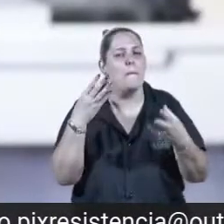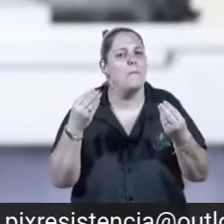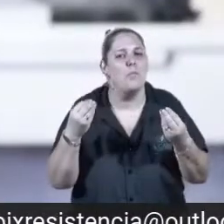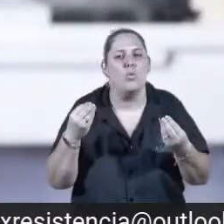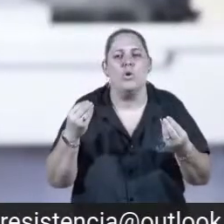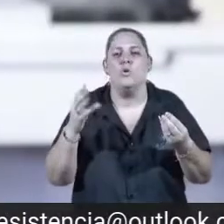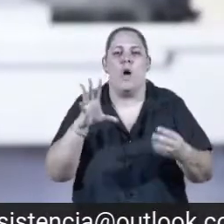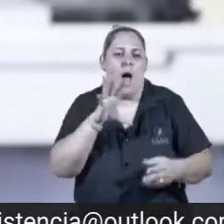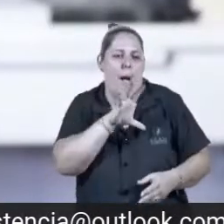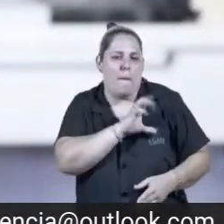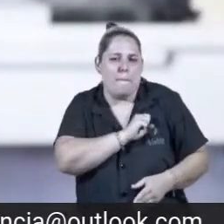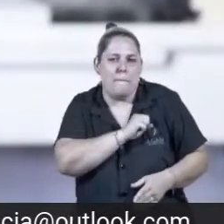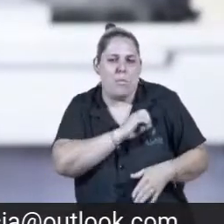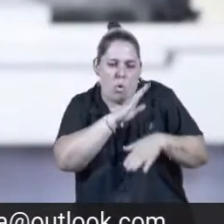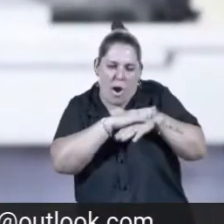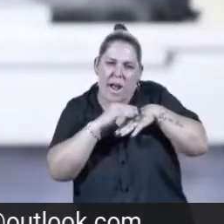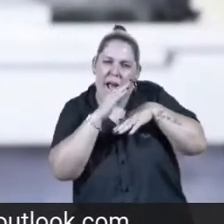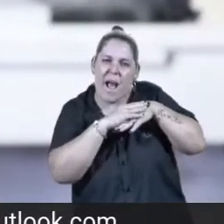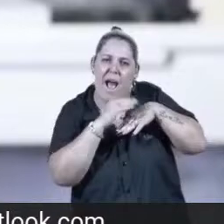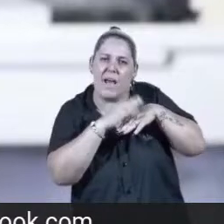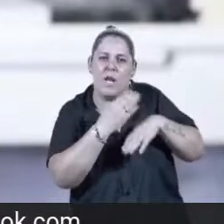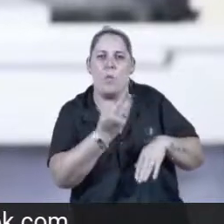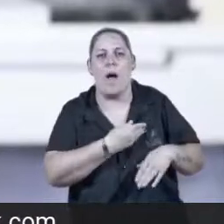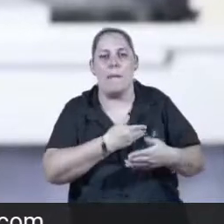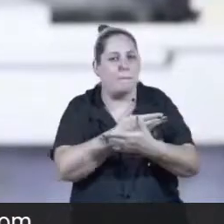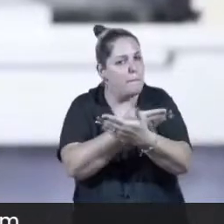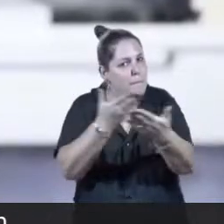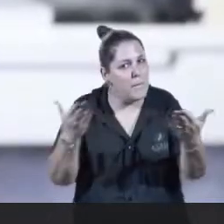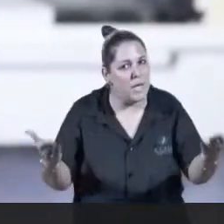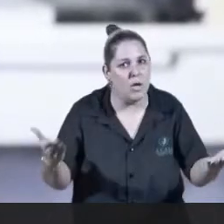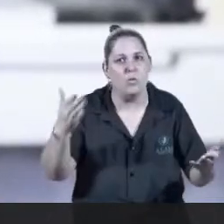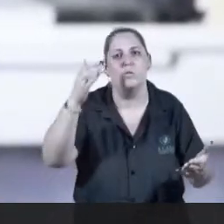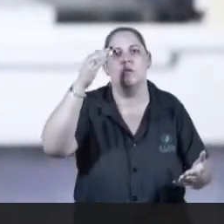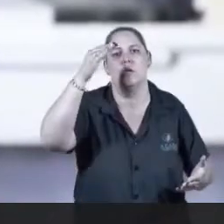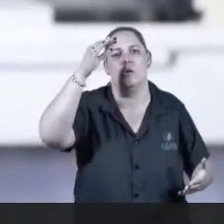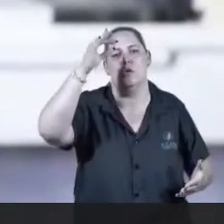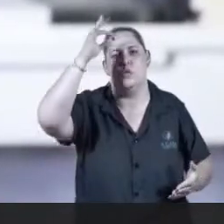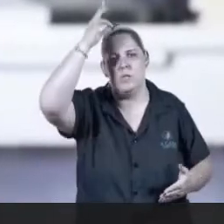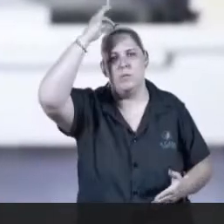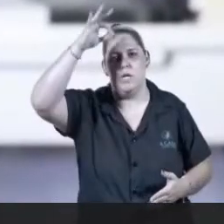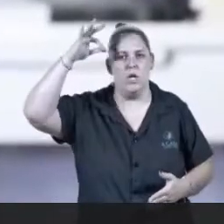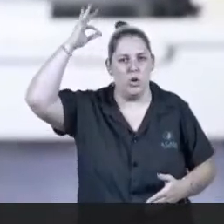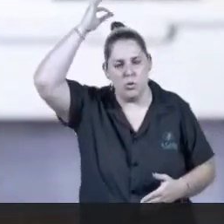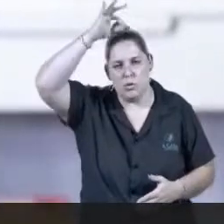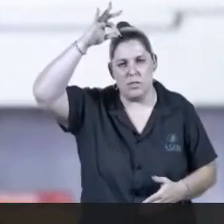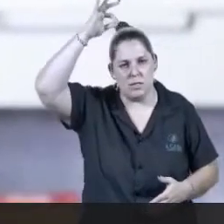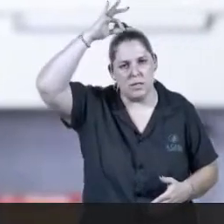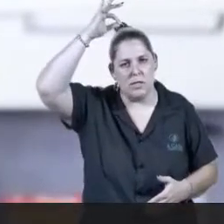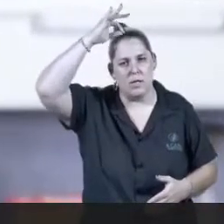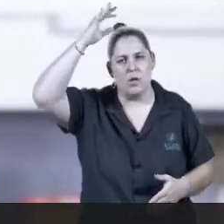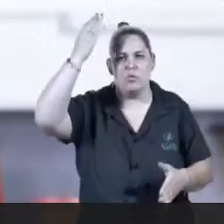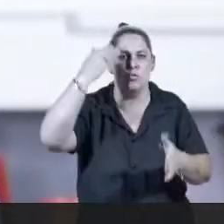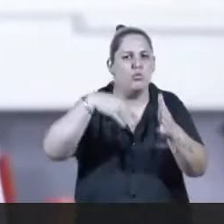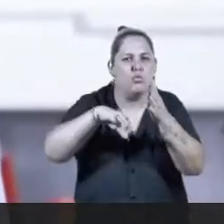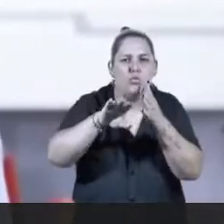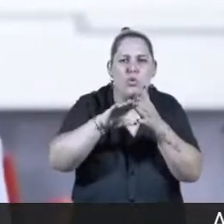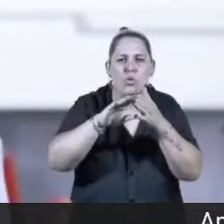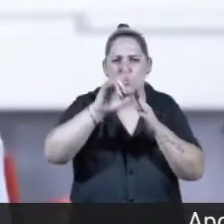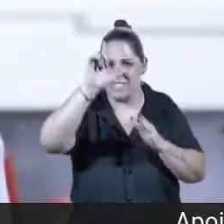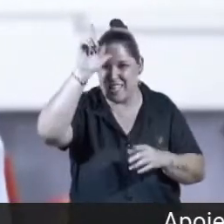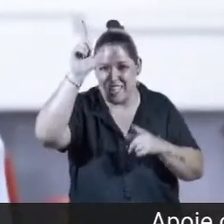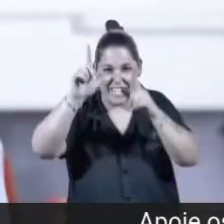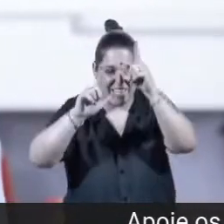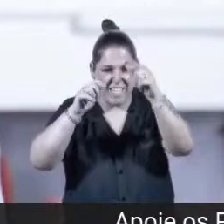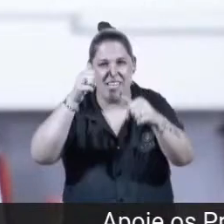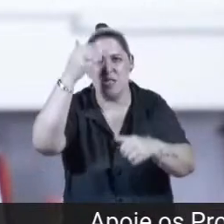muito carinho os companheiros e as companheiras aí, a Irine, o Helder, que estão presentes, o Poser,